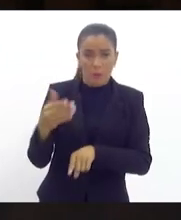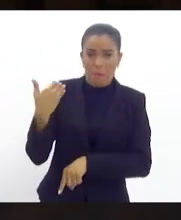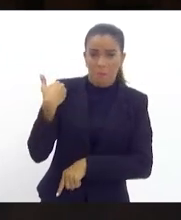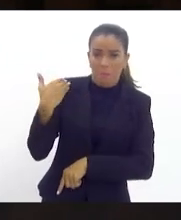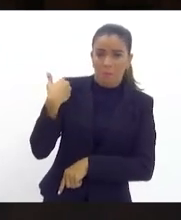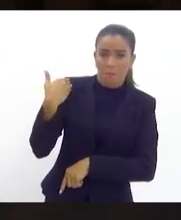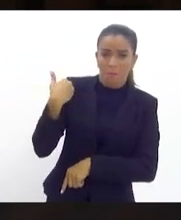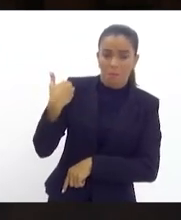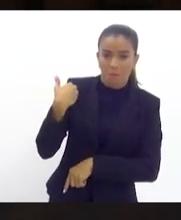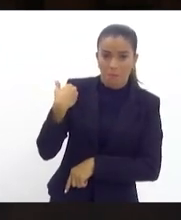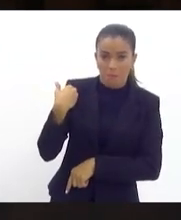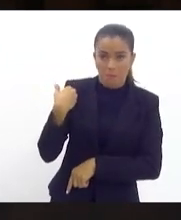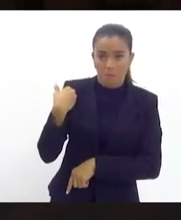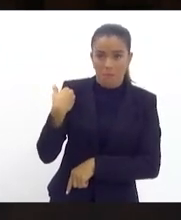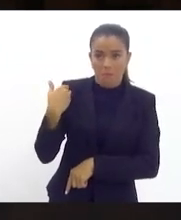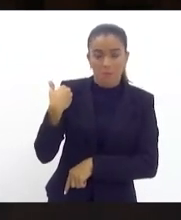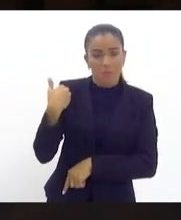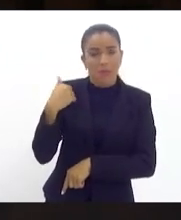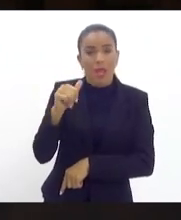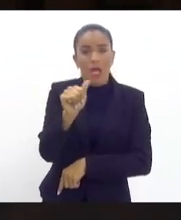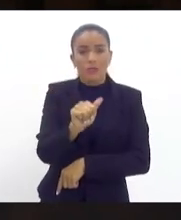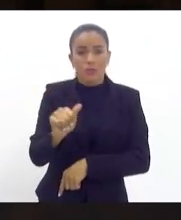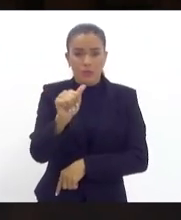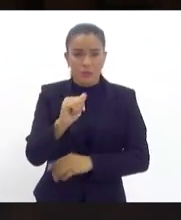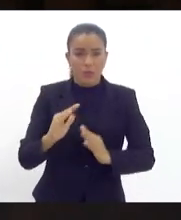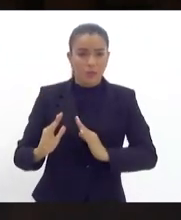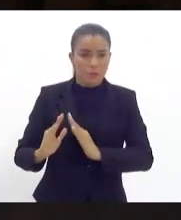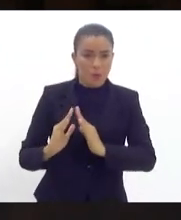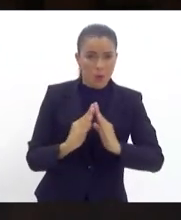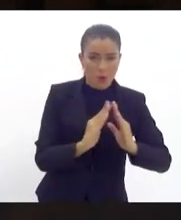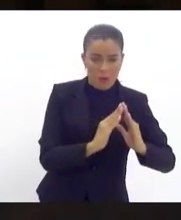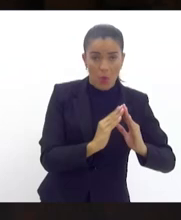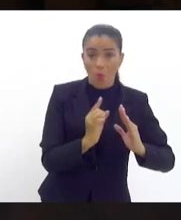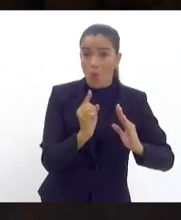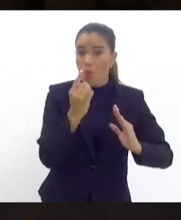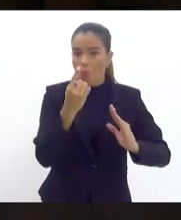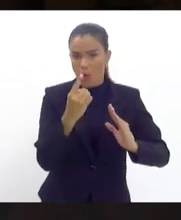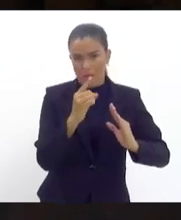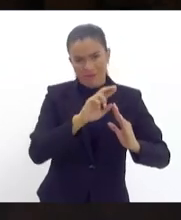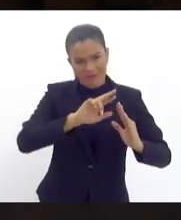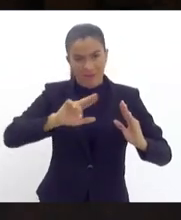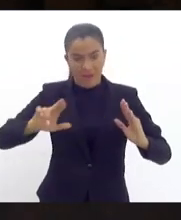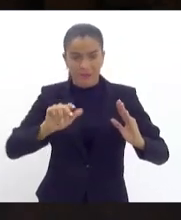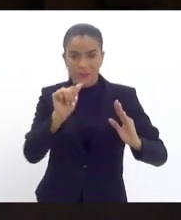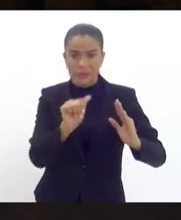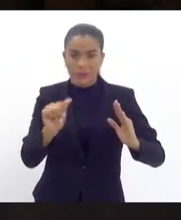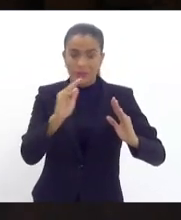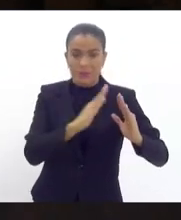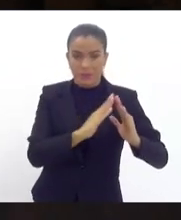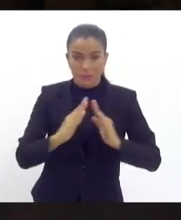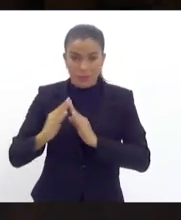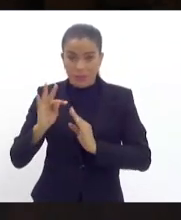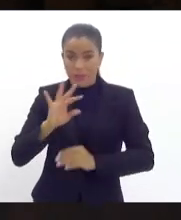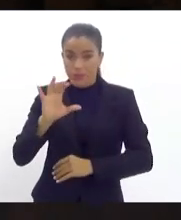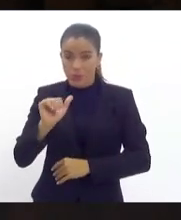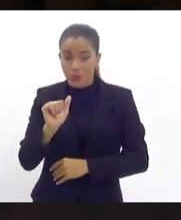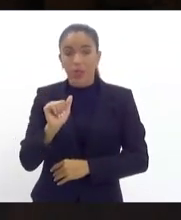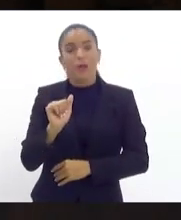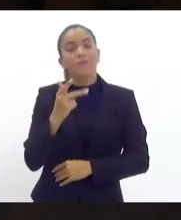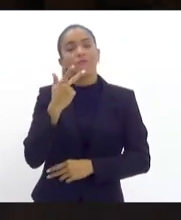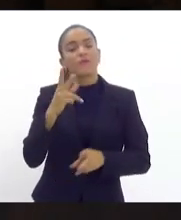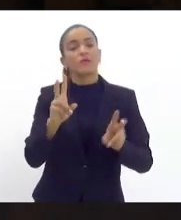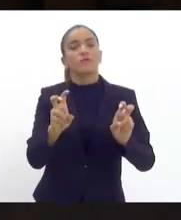ali pela pelos pela associação de moradores uma das associações dos moradores ali da Tijuca exatamente para falar